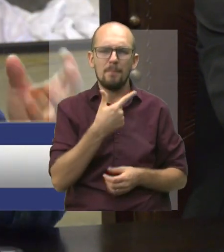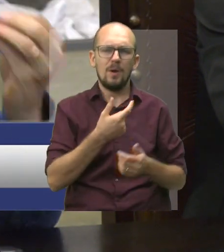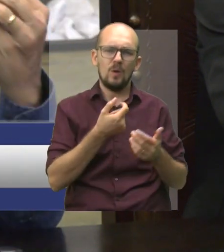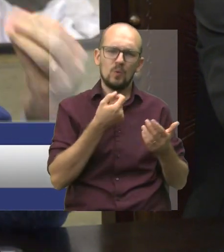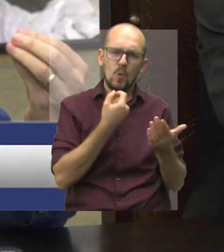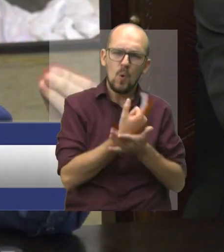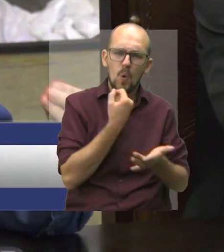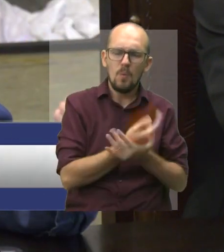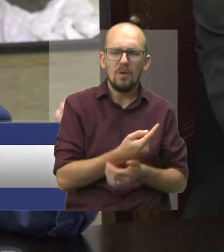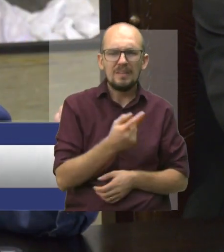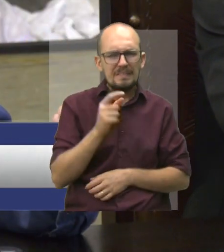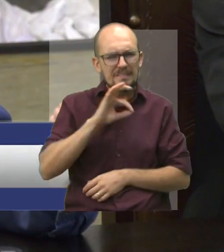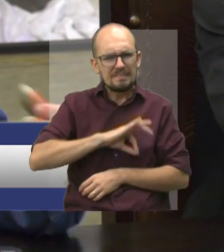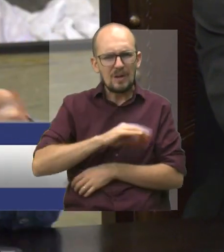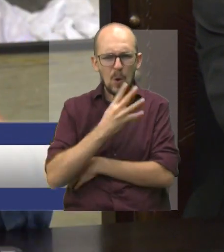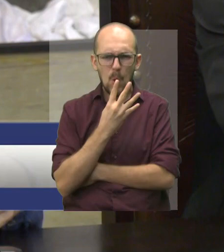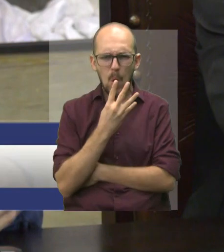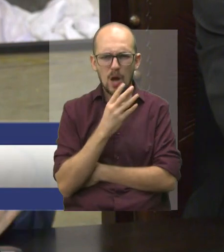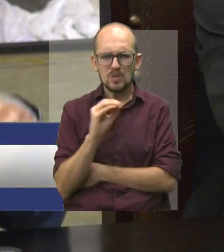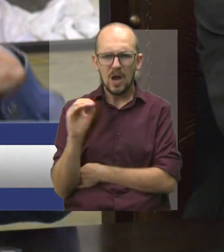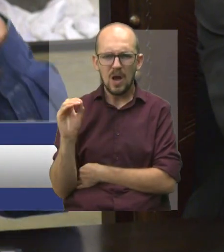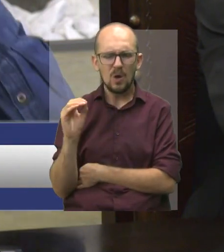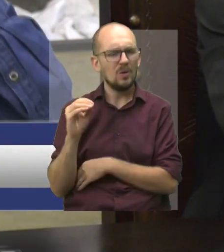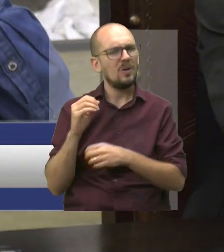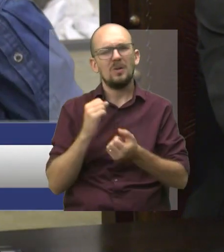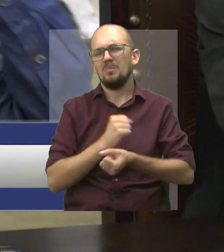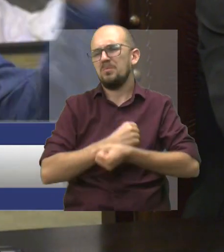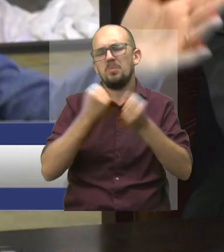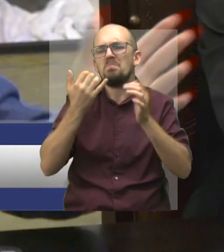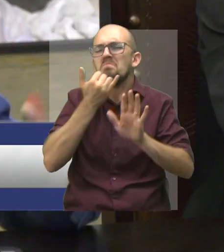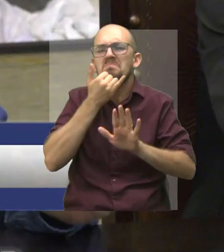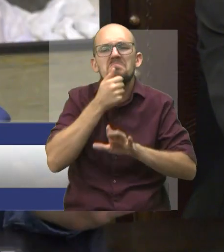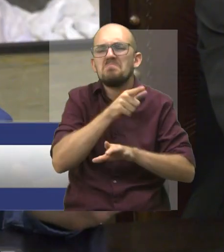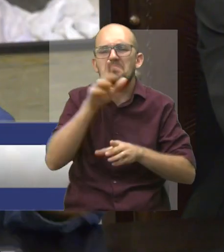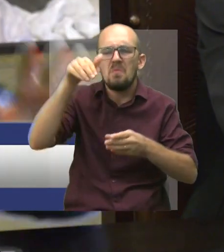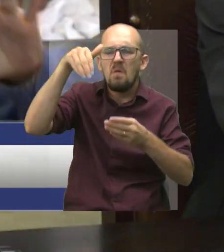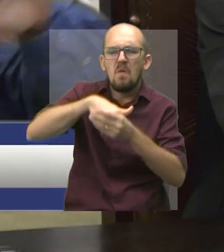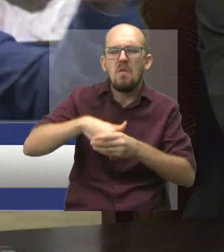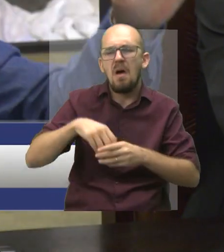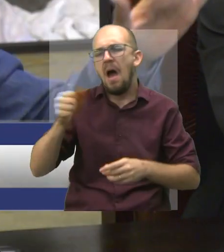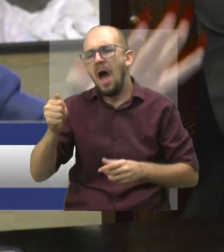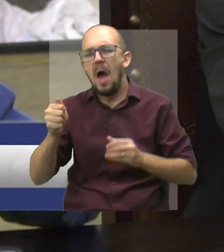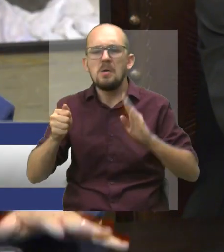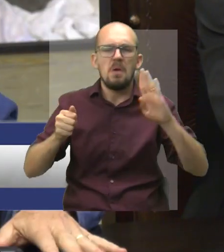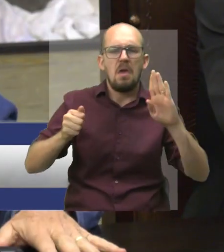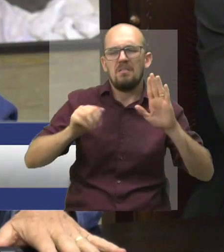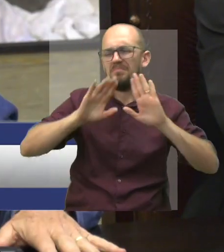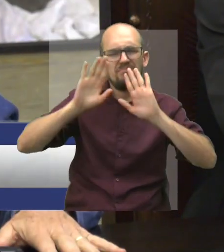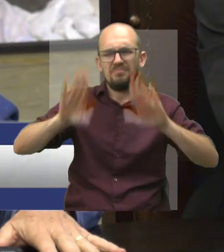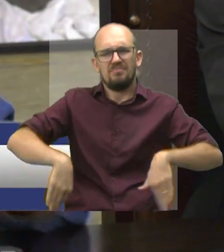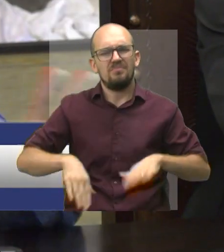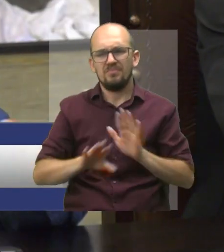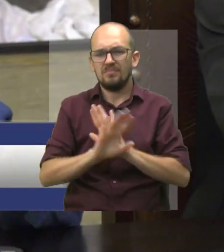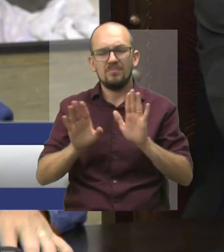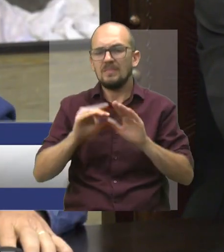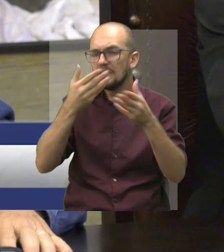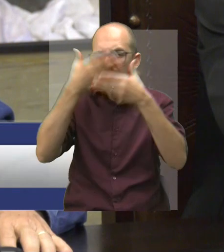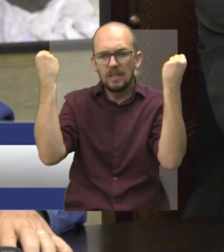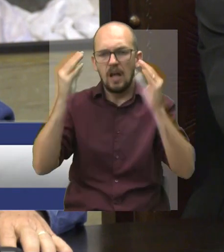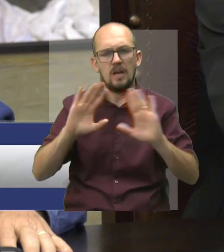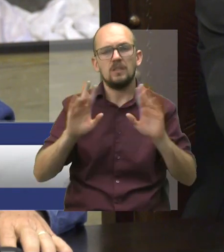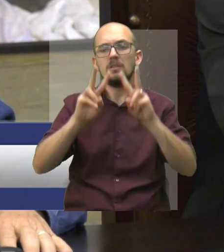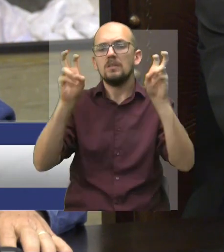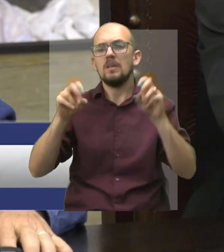É desumano o que está acontecendo. Eu não estou aqui falando se você votou em A e B para o governo. Esqueçam isso. Esqueçam